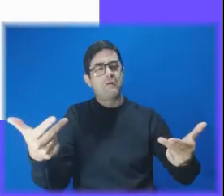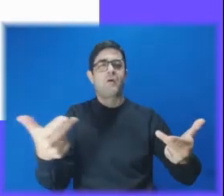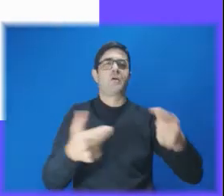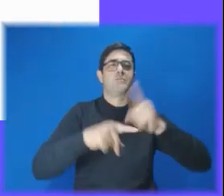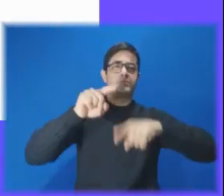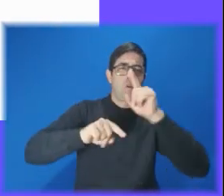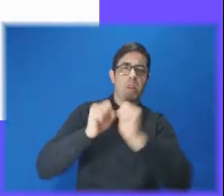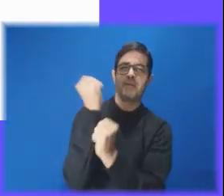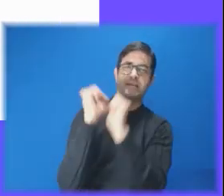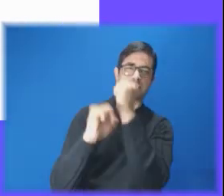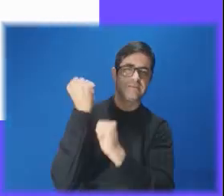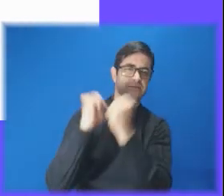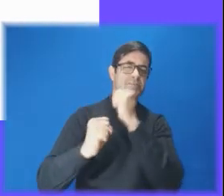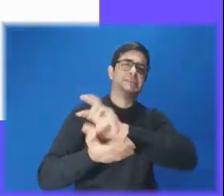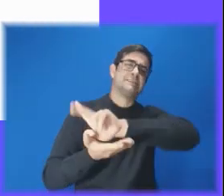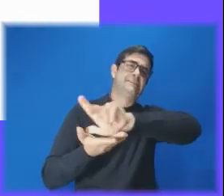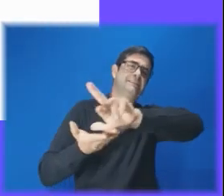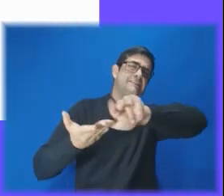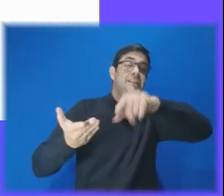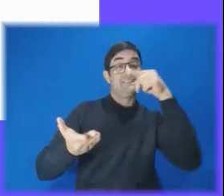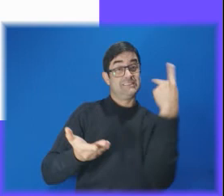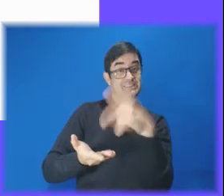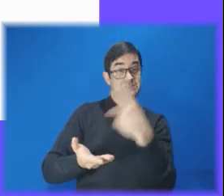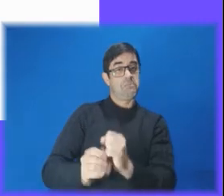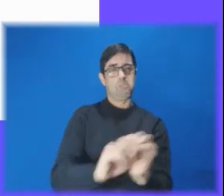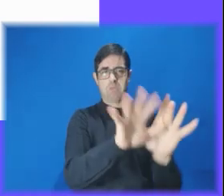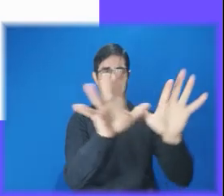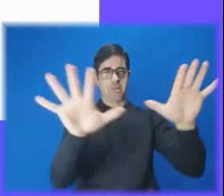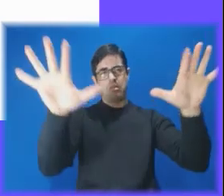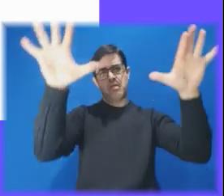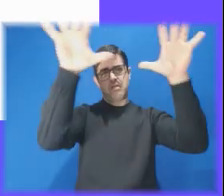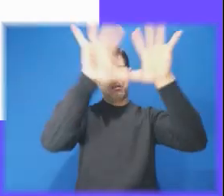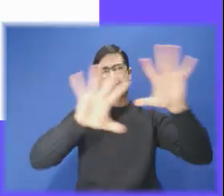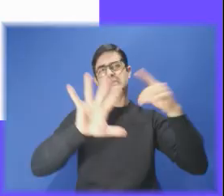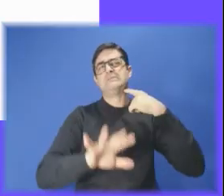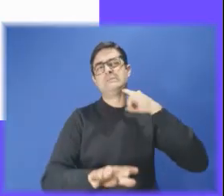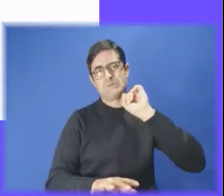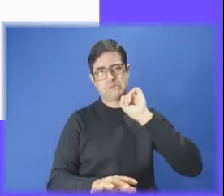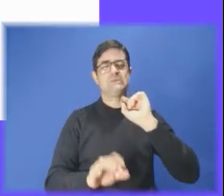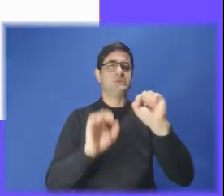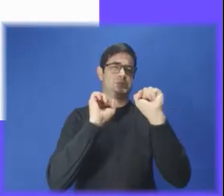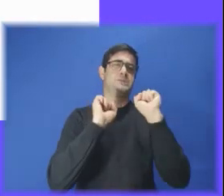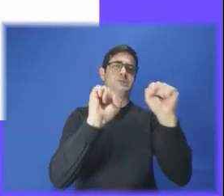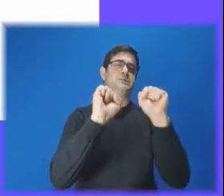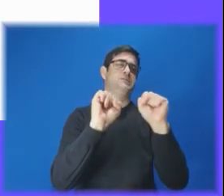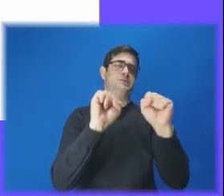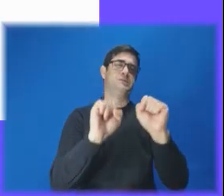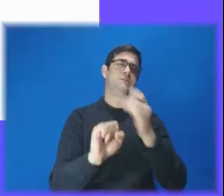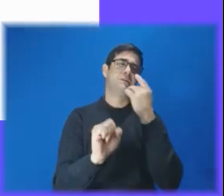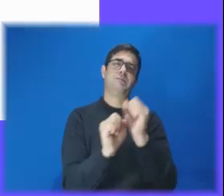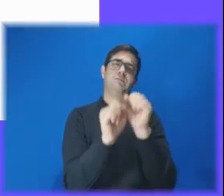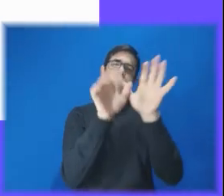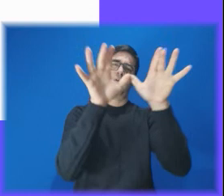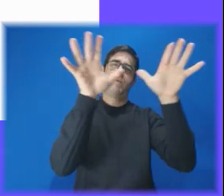polímeros, produtos industriais, entre vários outros compostos, muitos deles persistentes. E por serem muito persistentes, eles